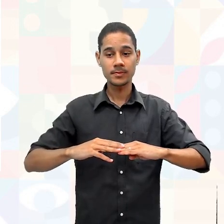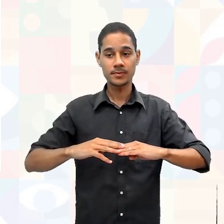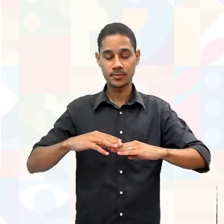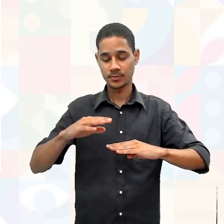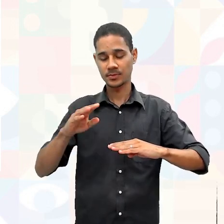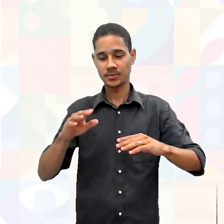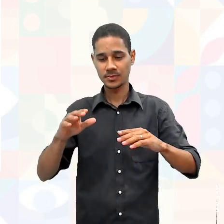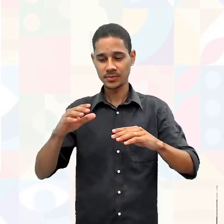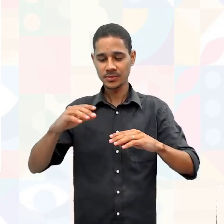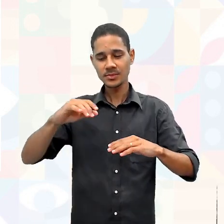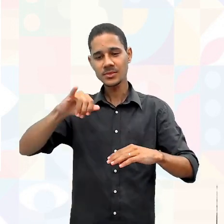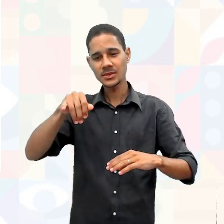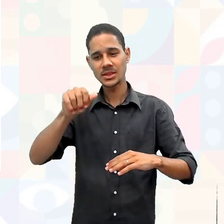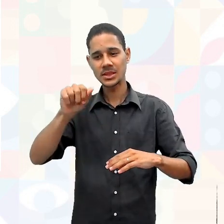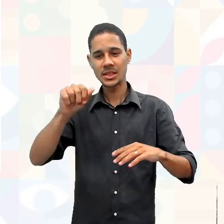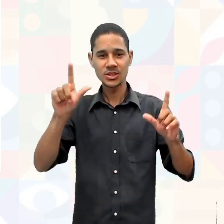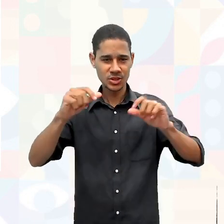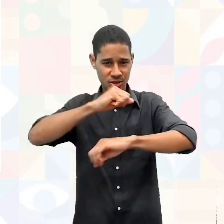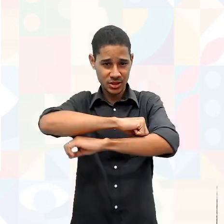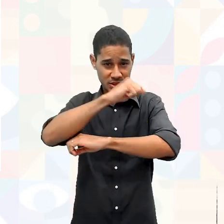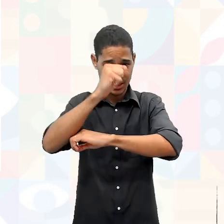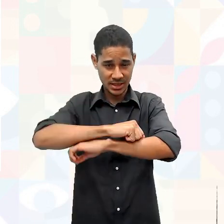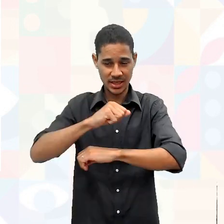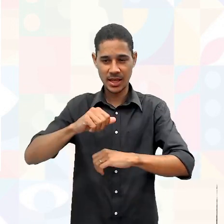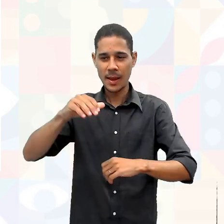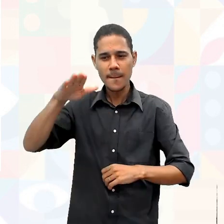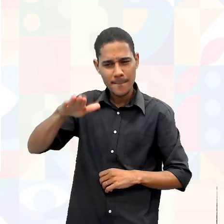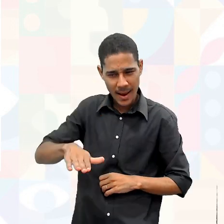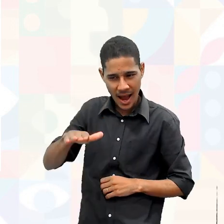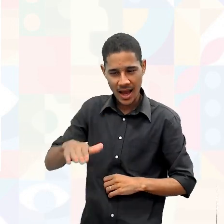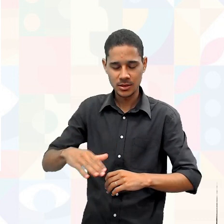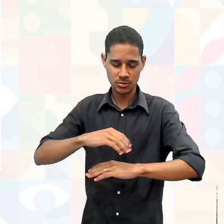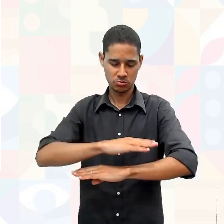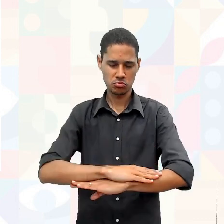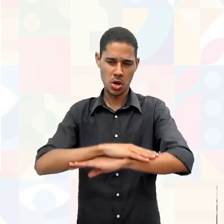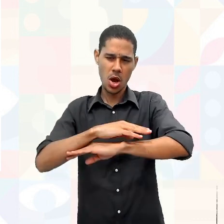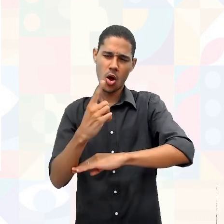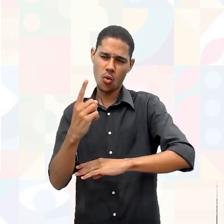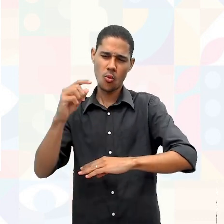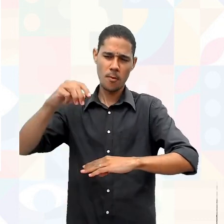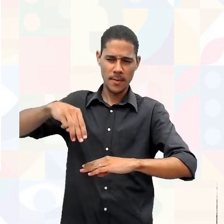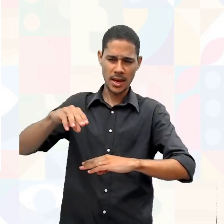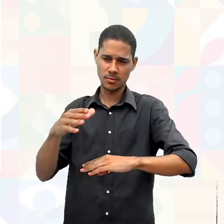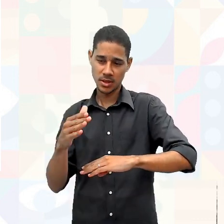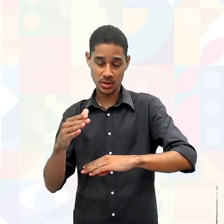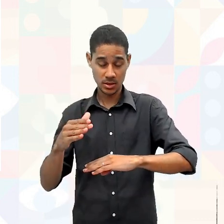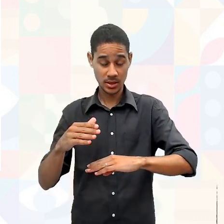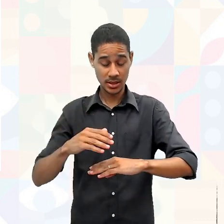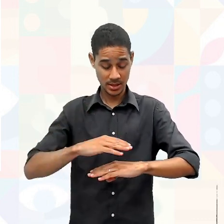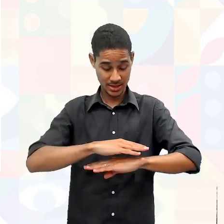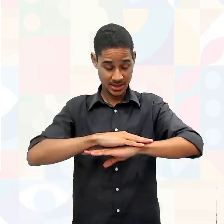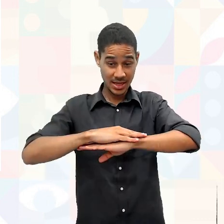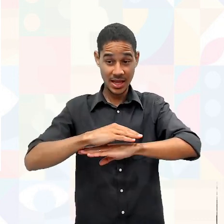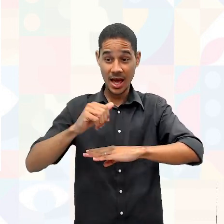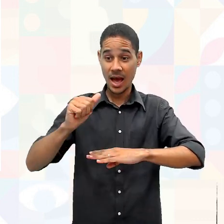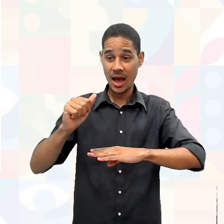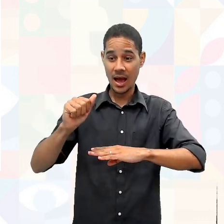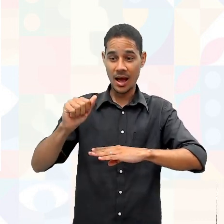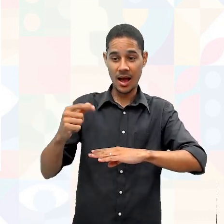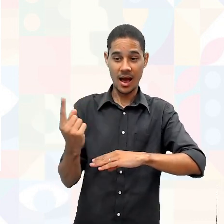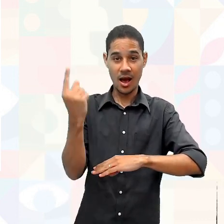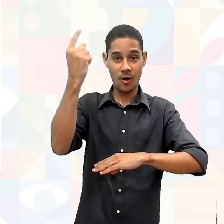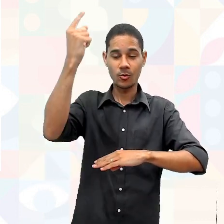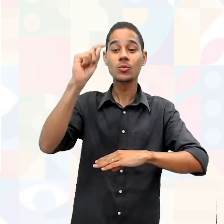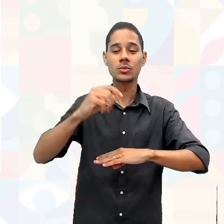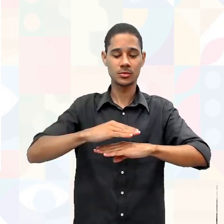estar entre 1,10 m, né? E na janela alta, geralmente, acima de 1,50 m. Né? É